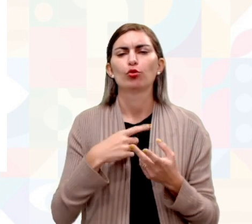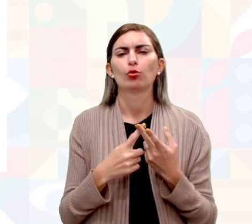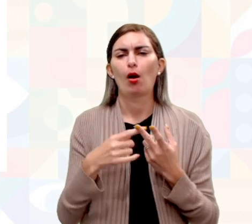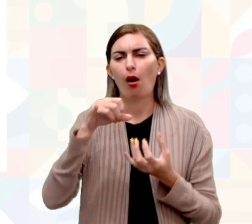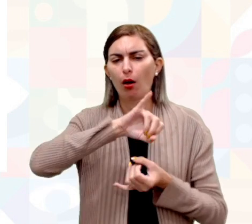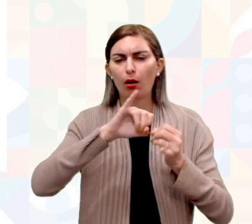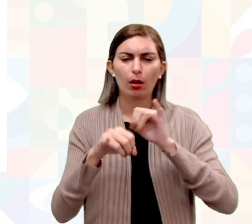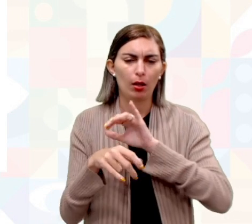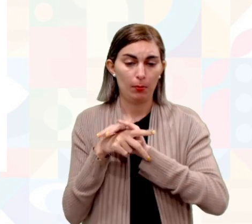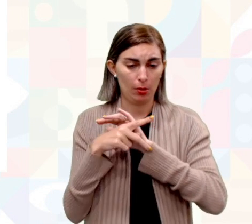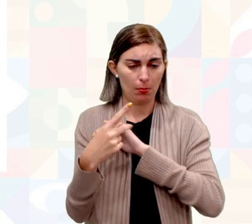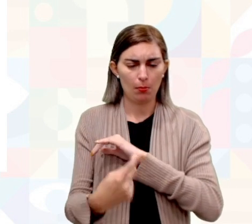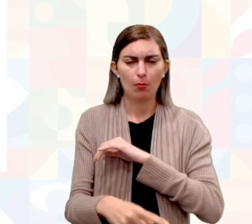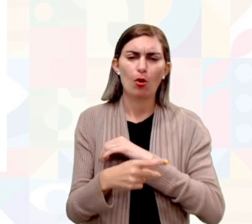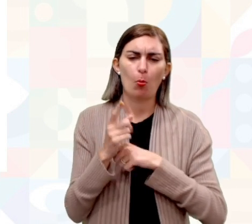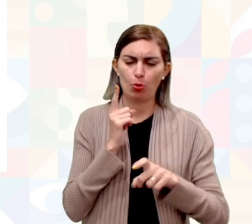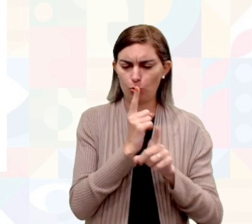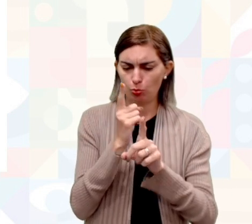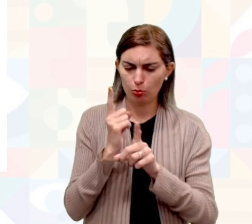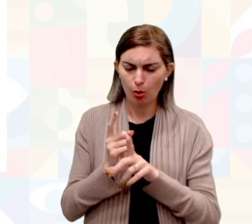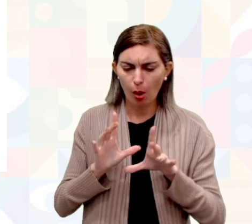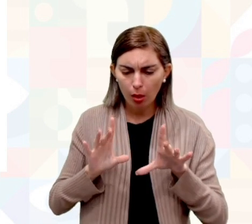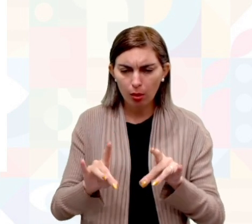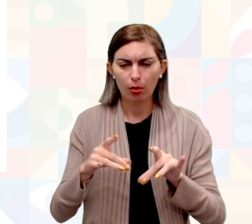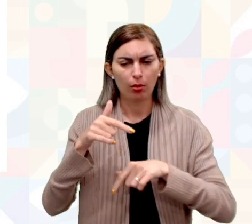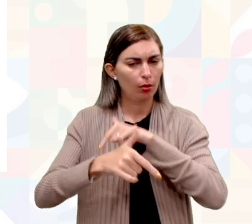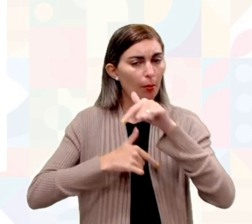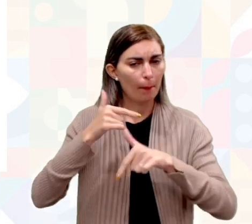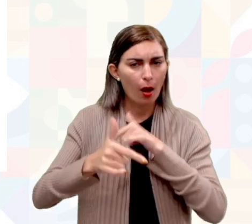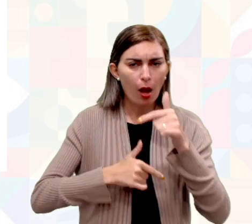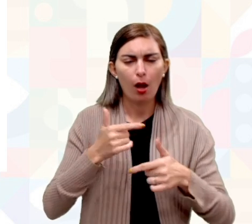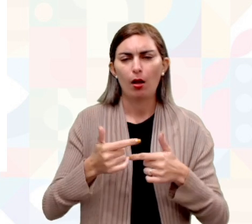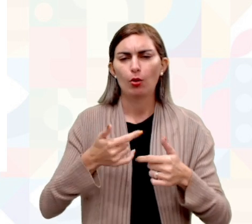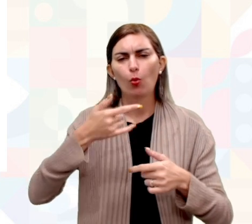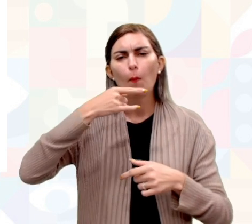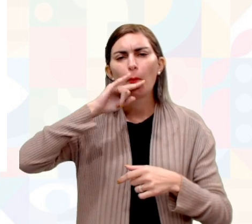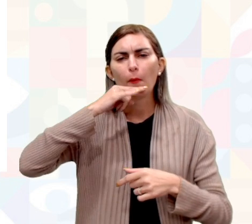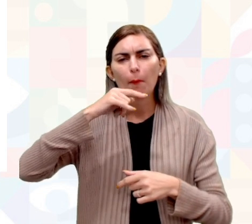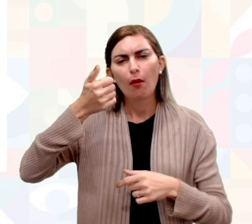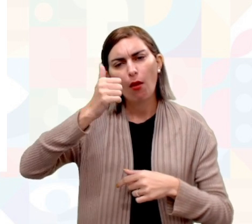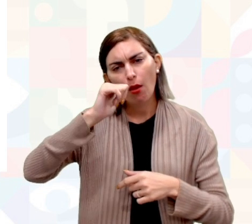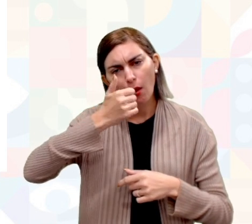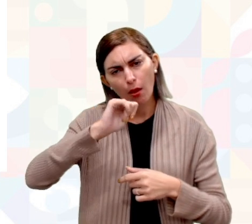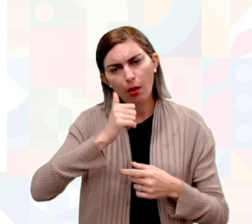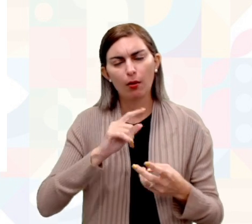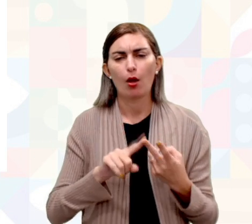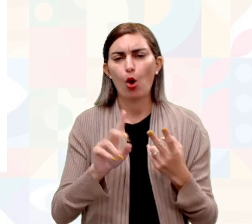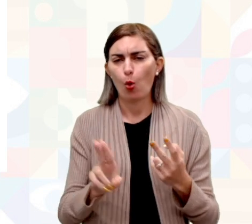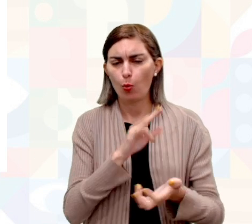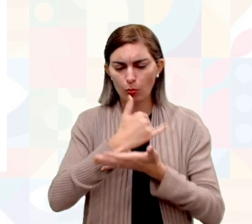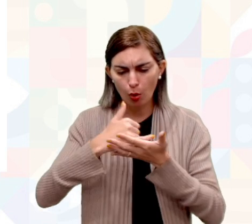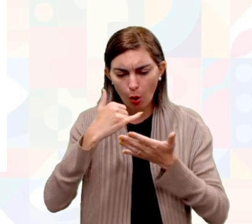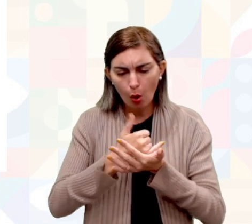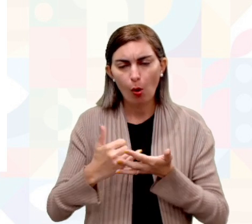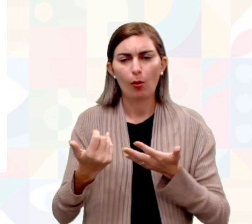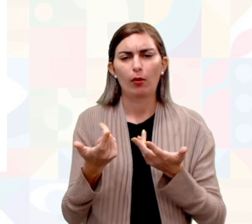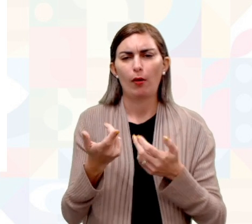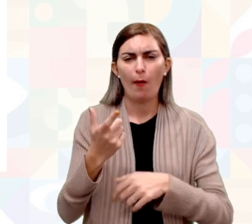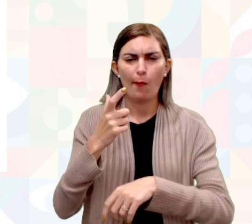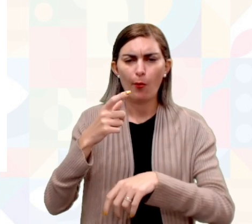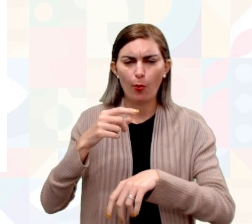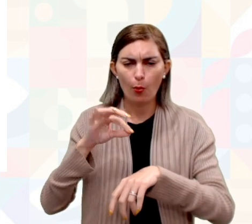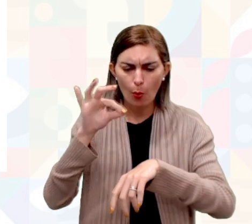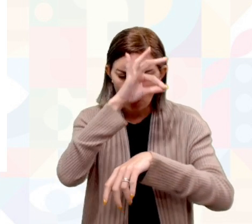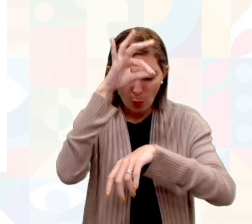químicas propriamente ditas que encontramos no ambiente laboral, bebidas alcoólicas, uso de drogas, picadas de